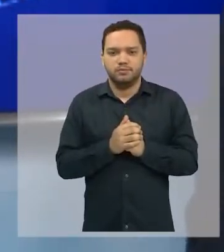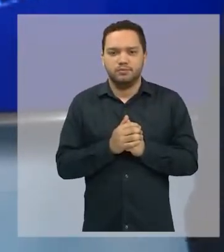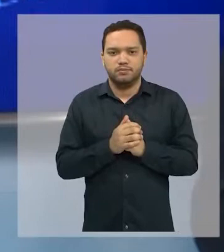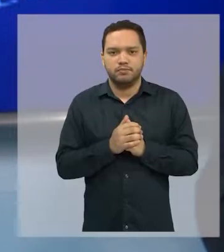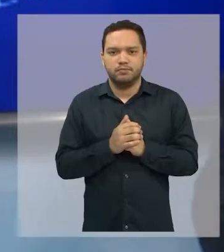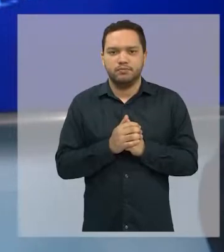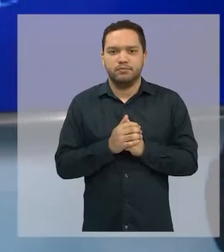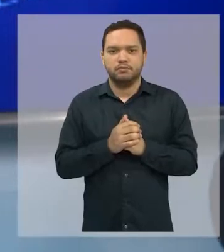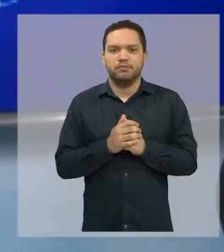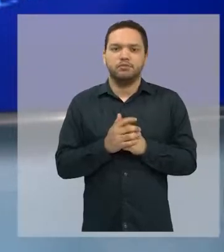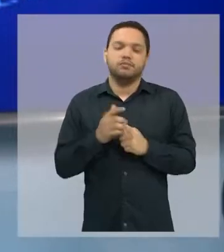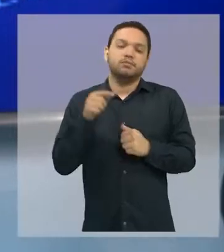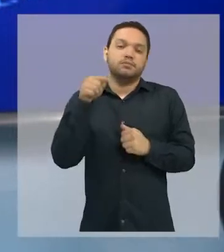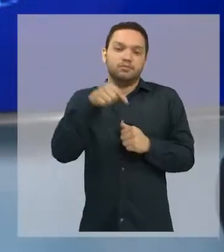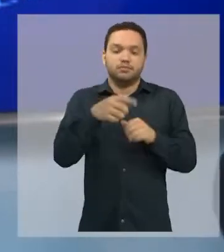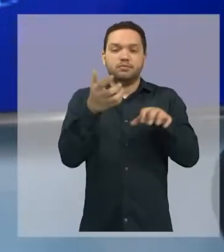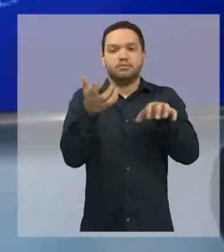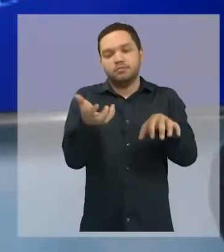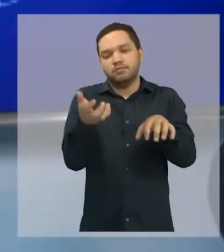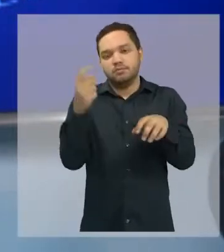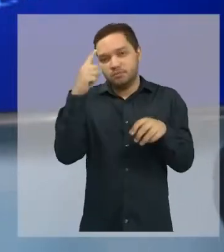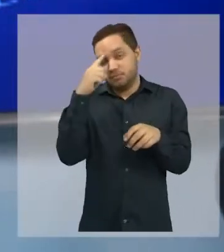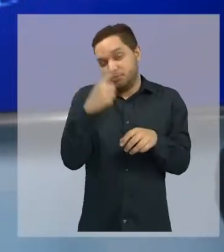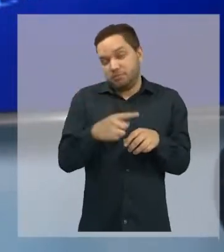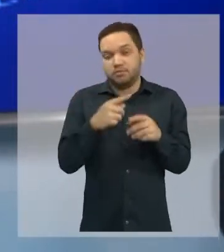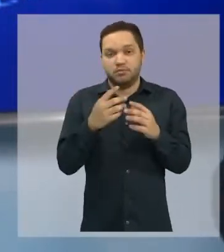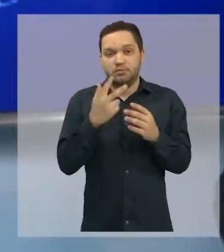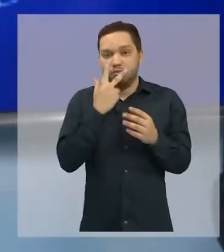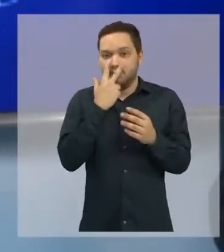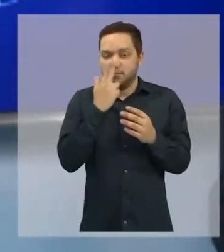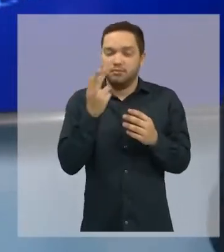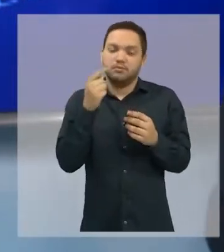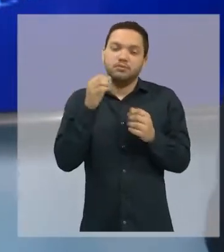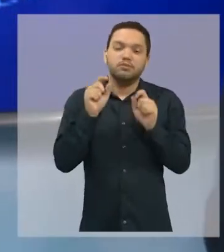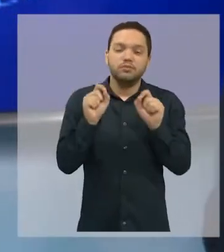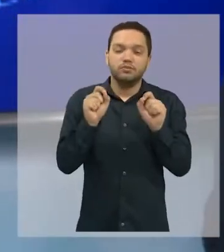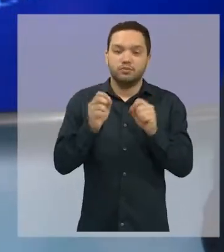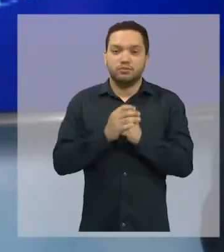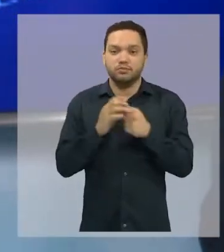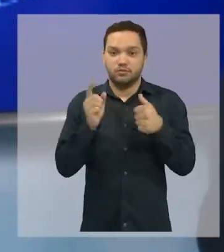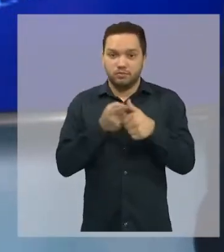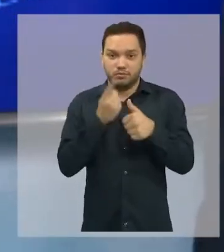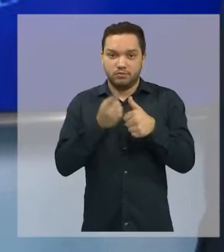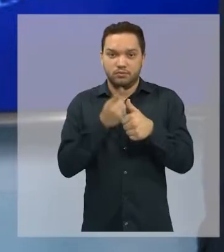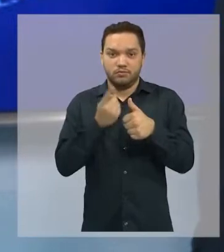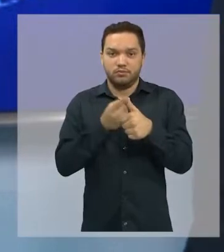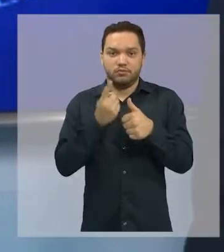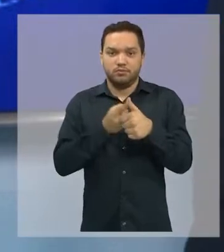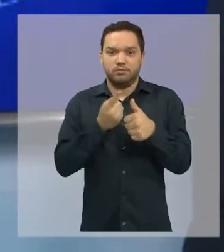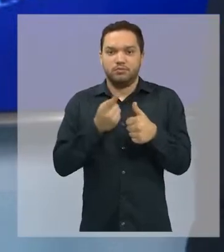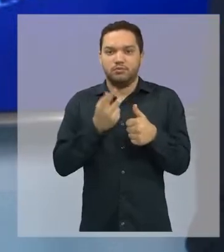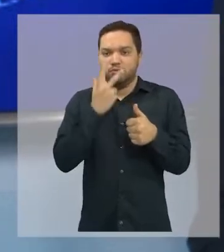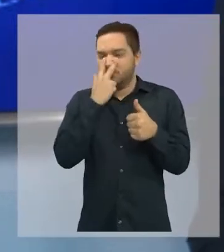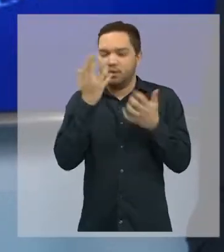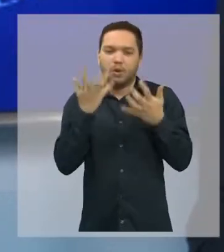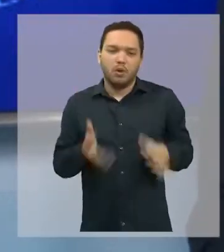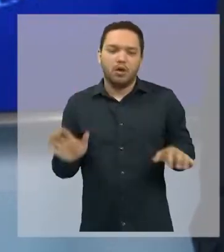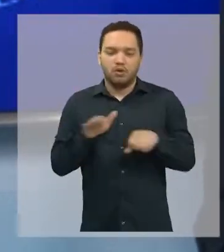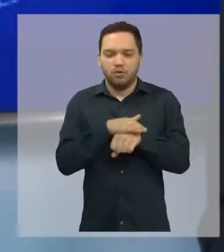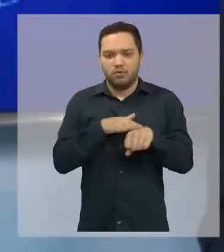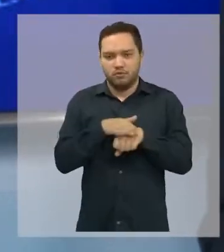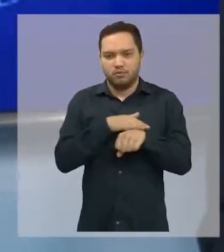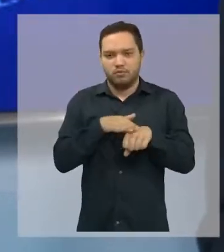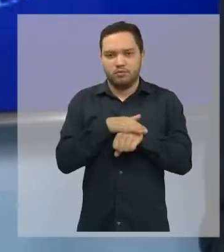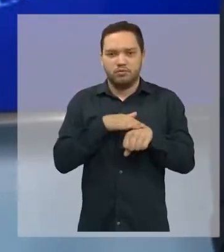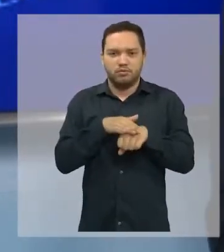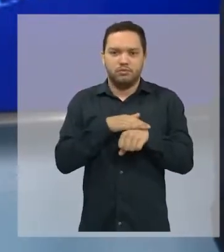minha parte a partir de agora é com o Congresso, revela pelo menos duas coisas a saber. O primeiro é a indisposição de